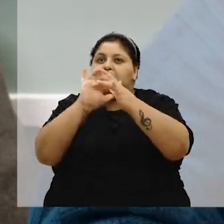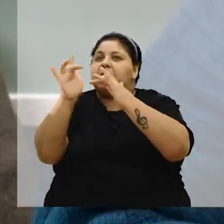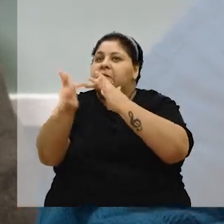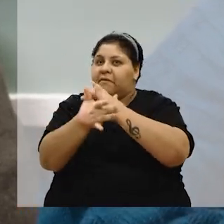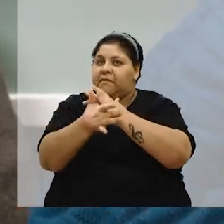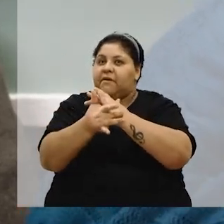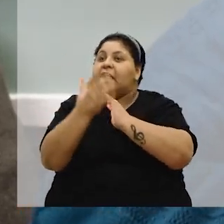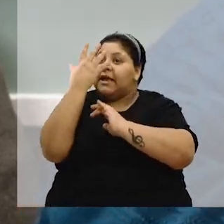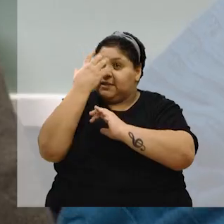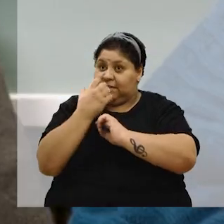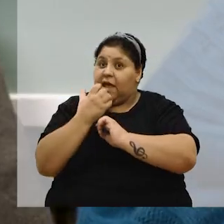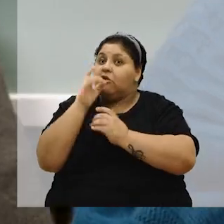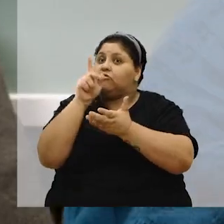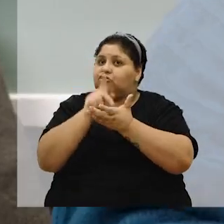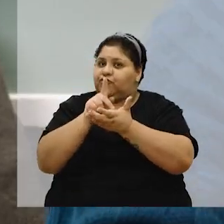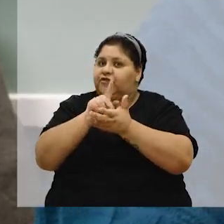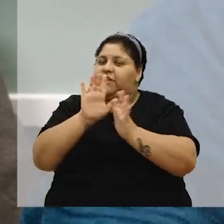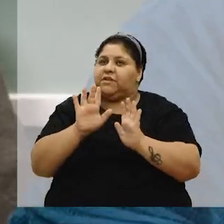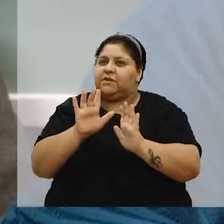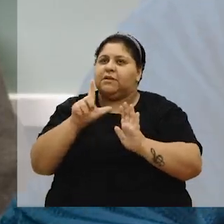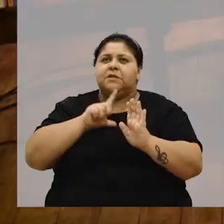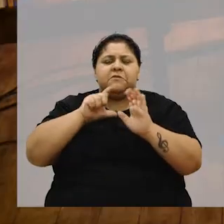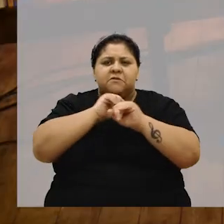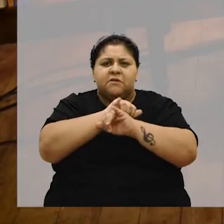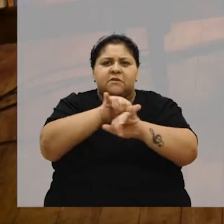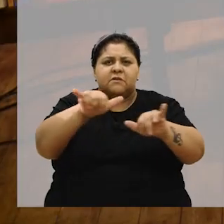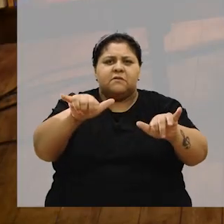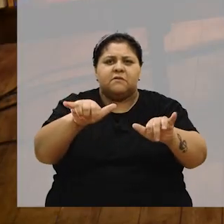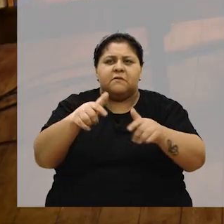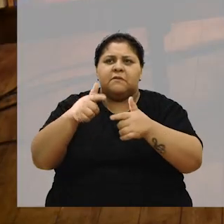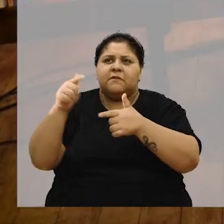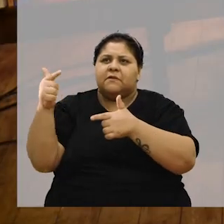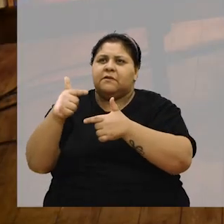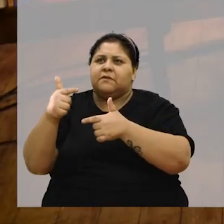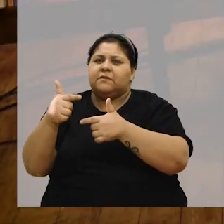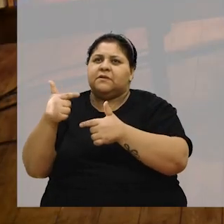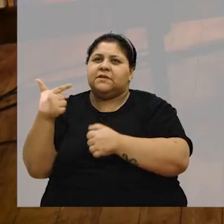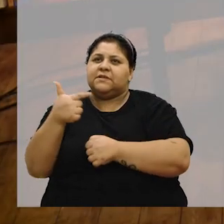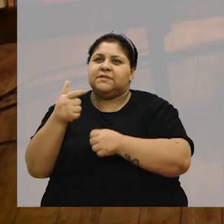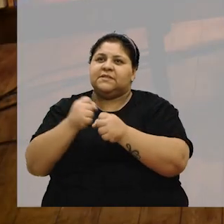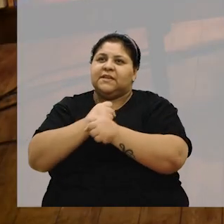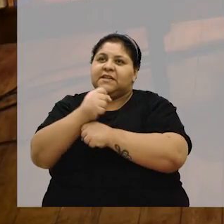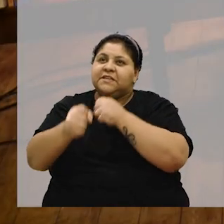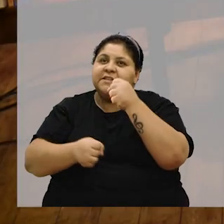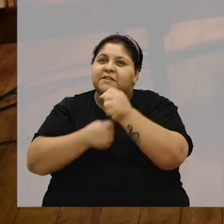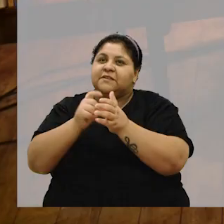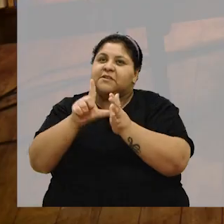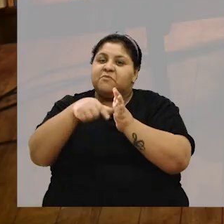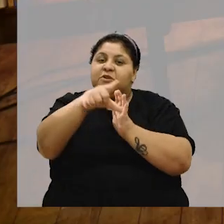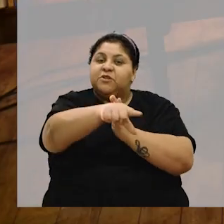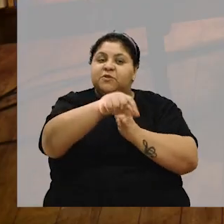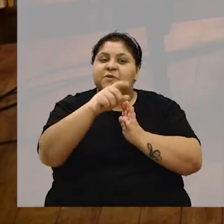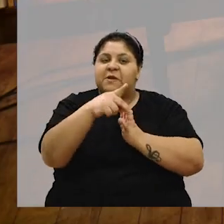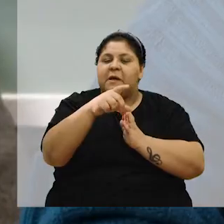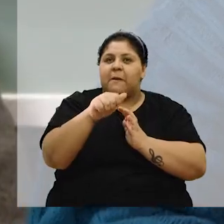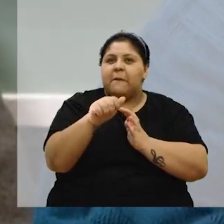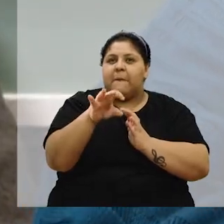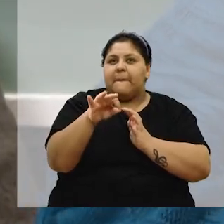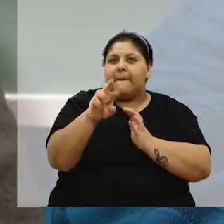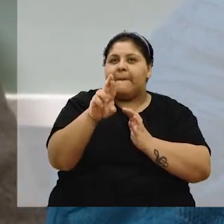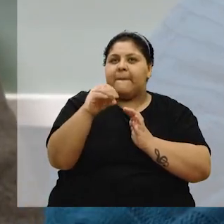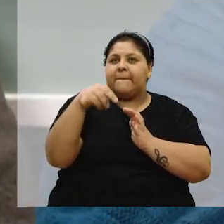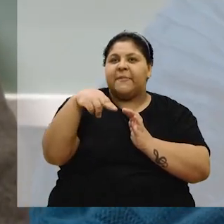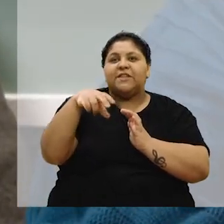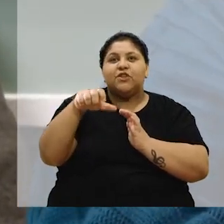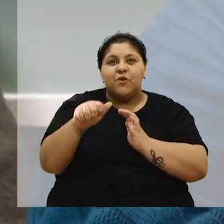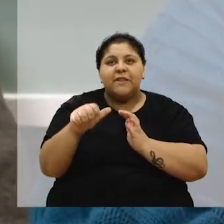redes sociais e mostrar, não, peraí, gente, é sério. Aqui. Não teve repercussão, aí 7 anos depois tu és eleita patrona da filha. Exatamente, então